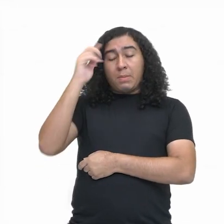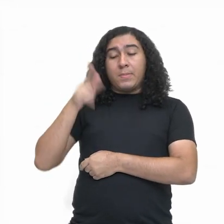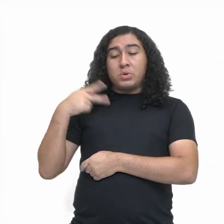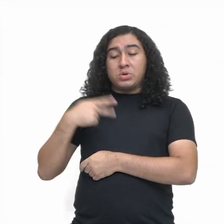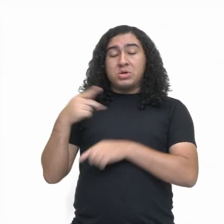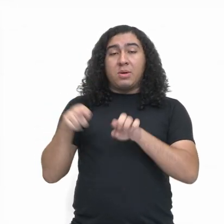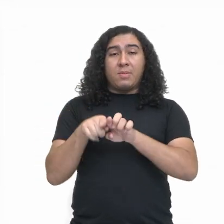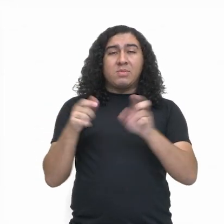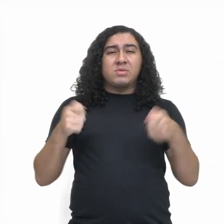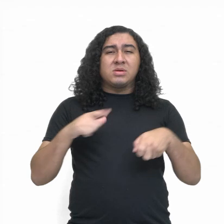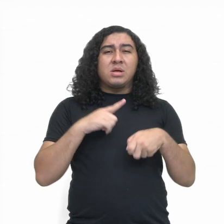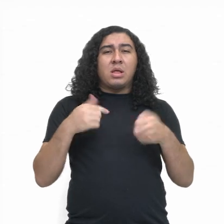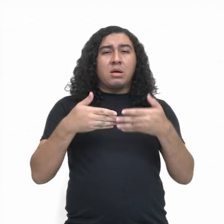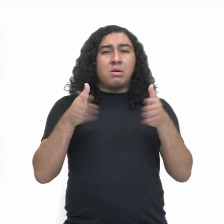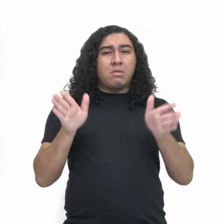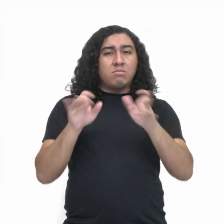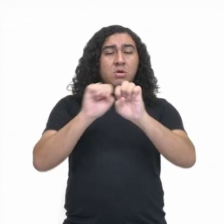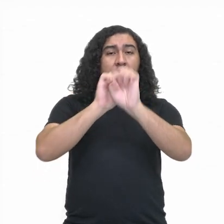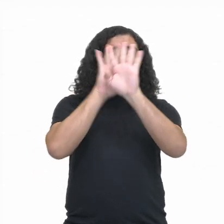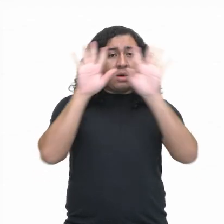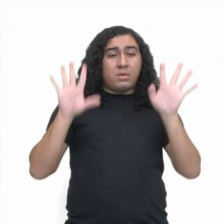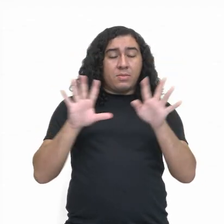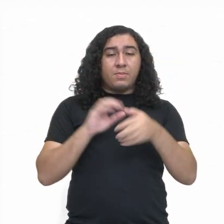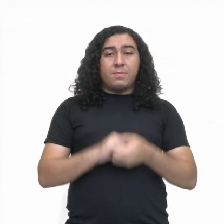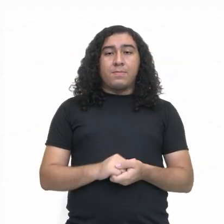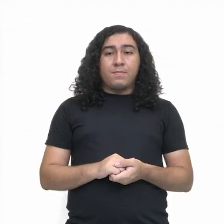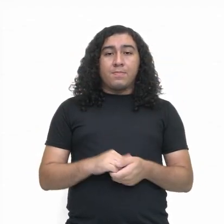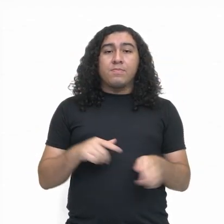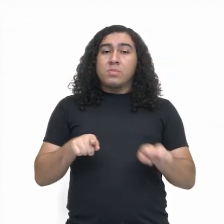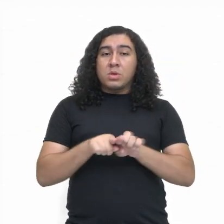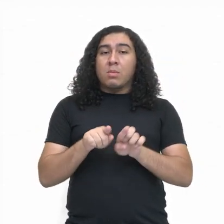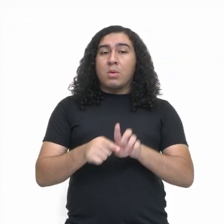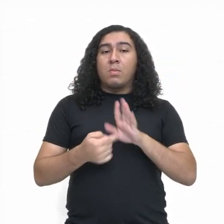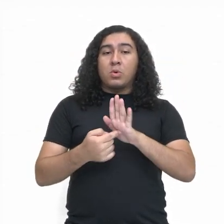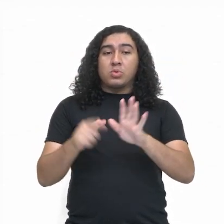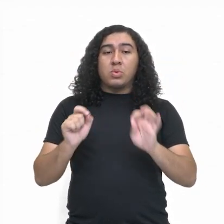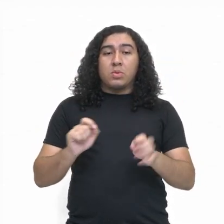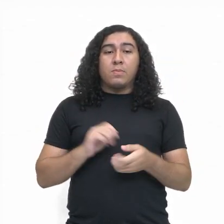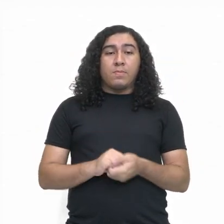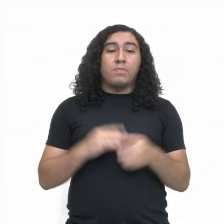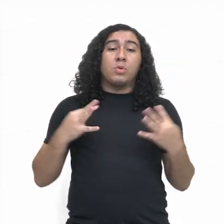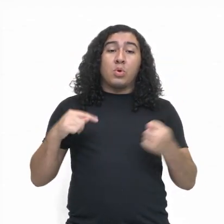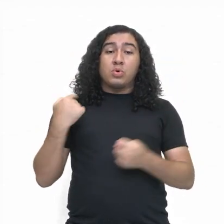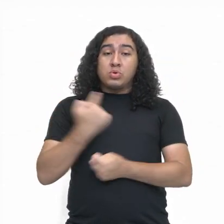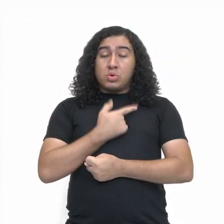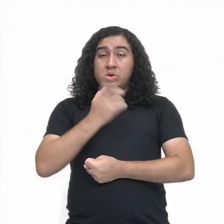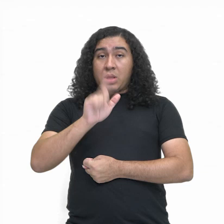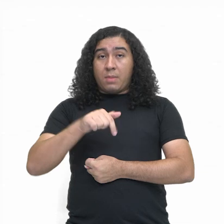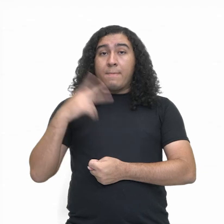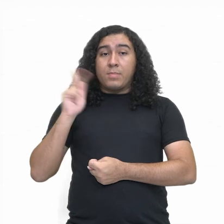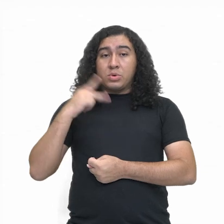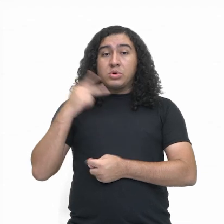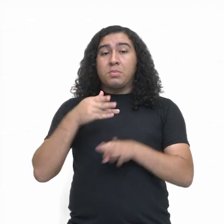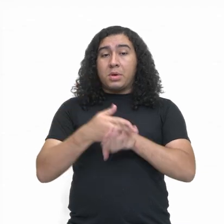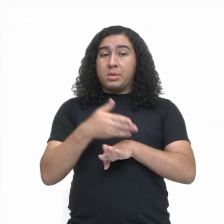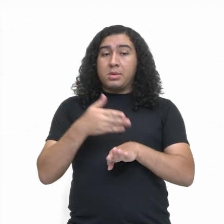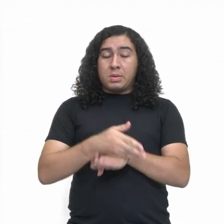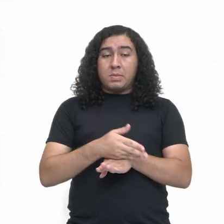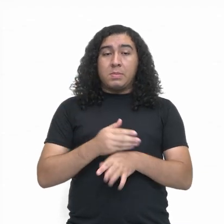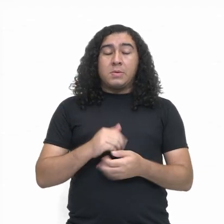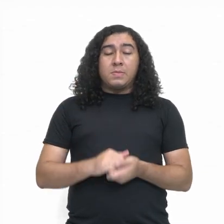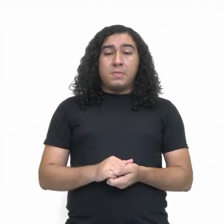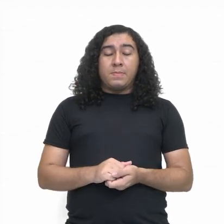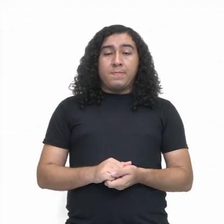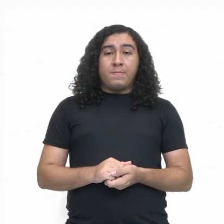mais abrangente. E nos mostra que todos somos políticos, ou o que